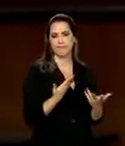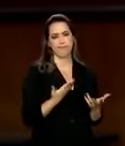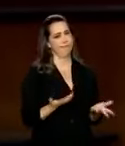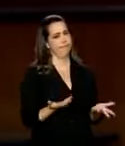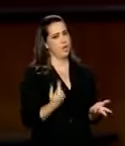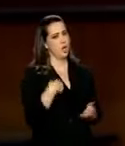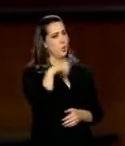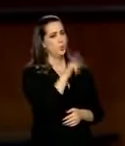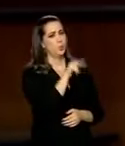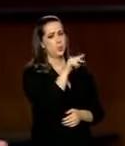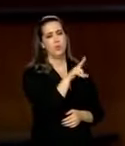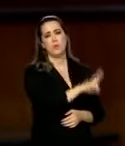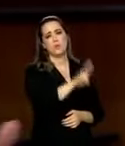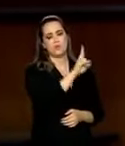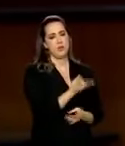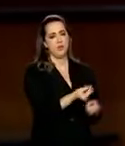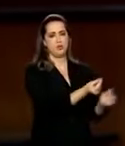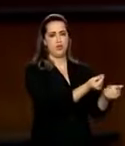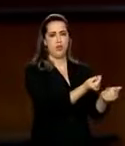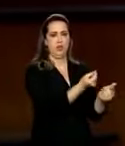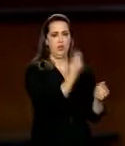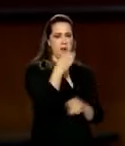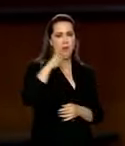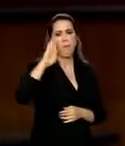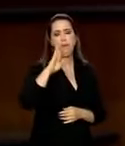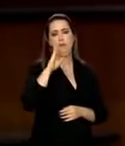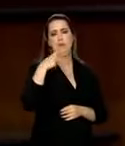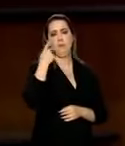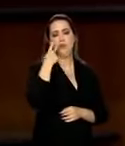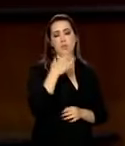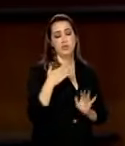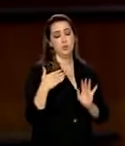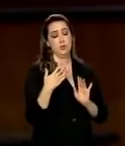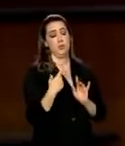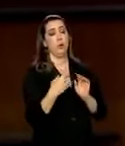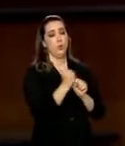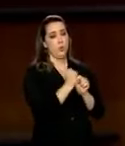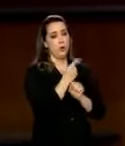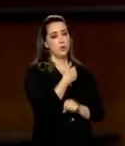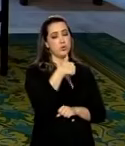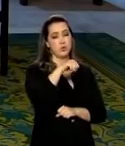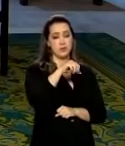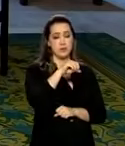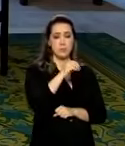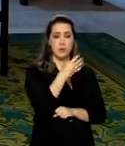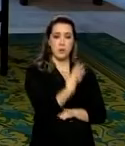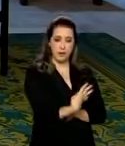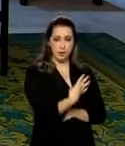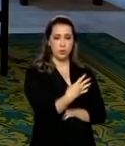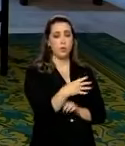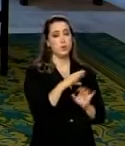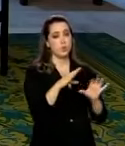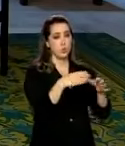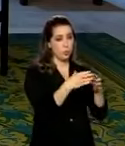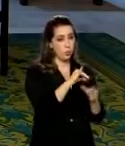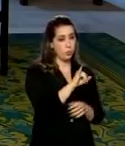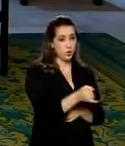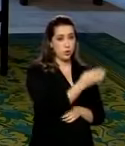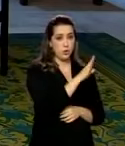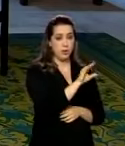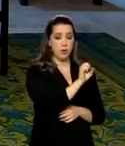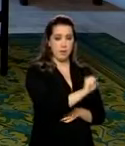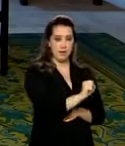campanha política, né? O mínimo que eu gastei. Até em 2014, a JBS depositou na minha conta, via partido, 200 mil